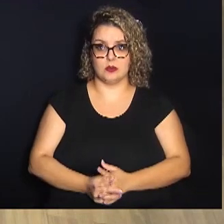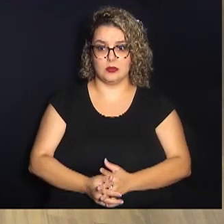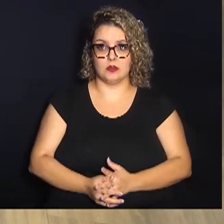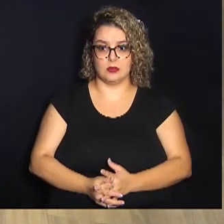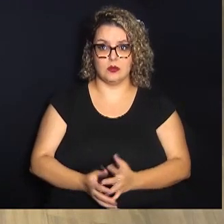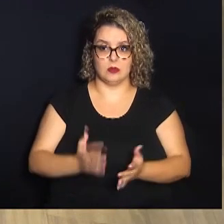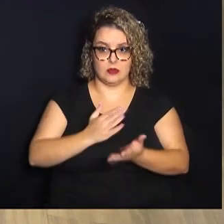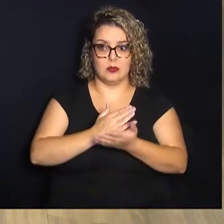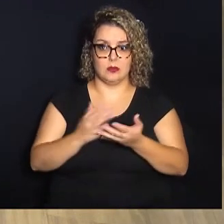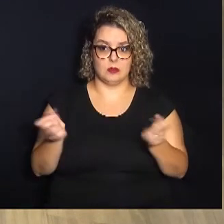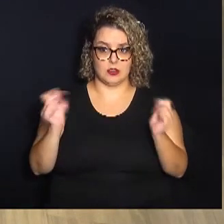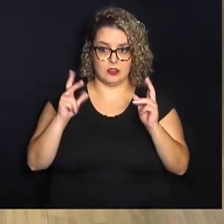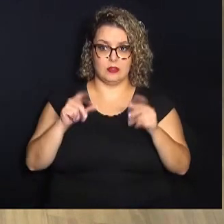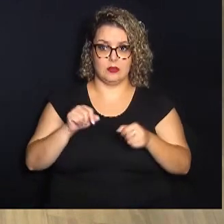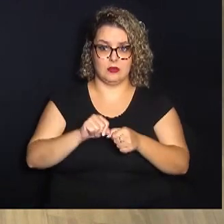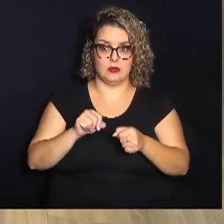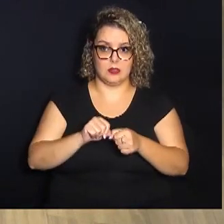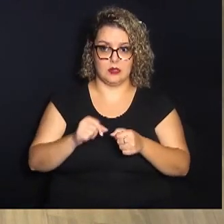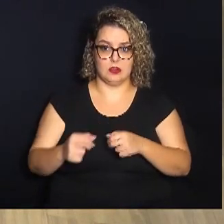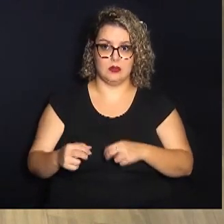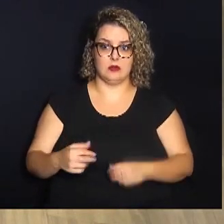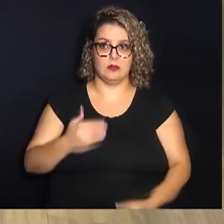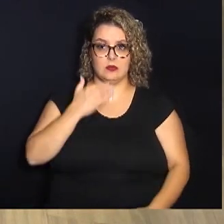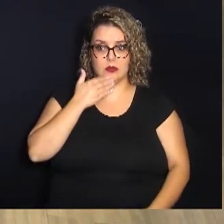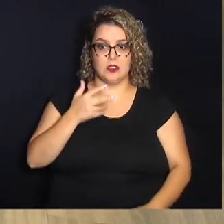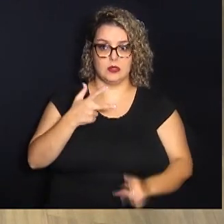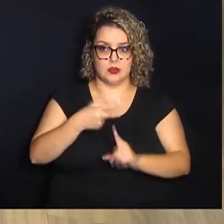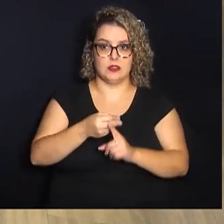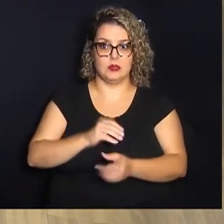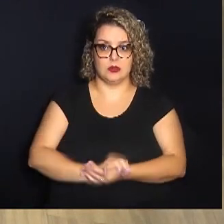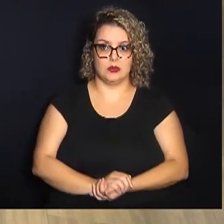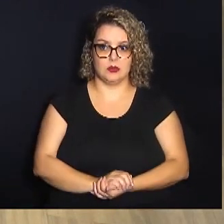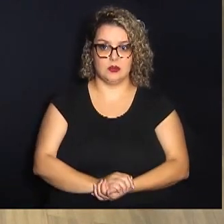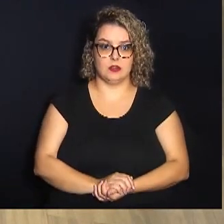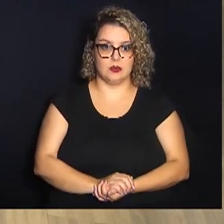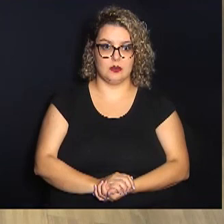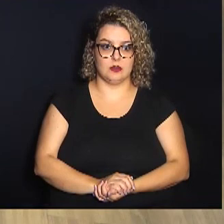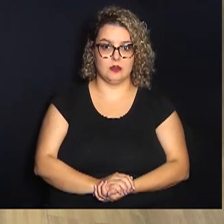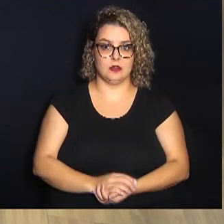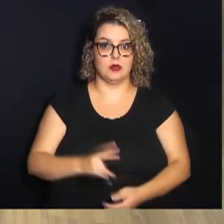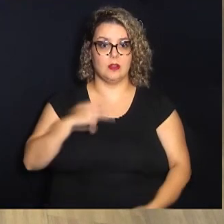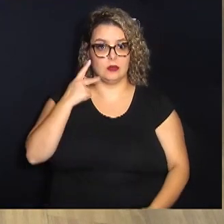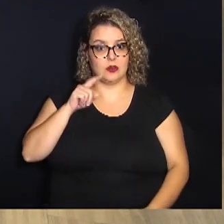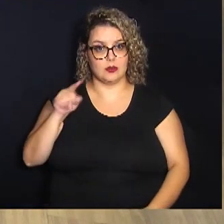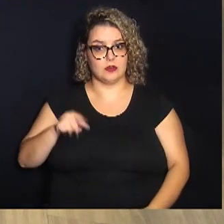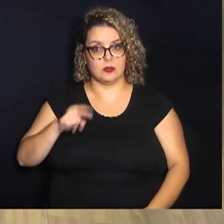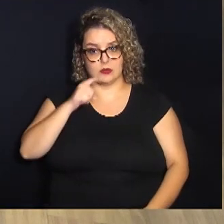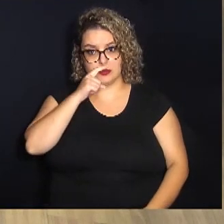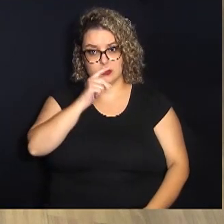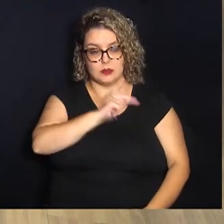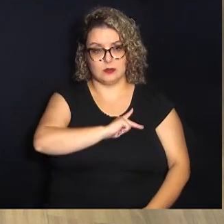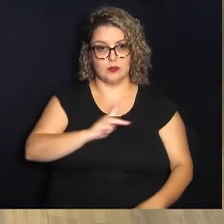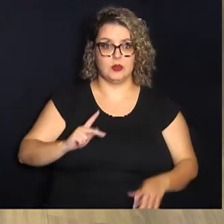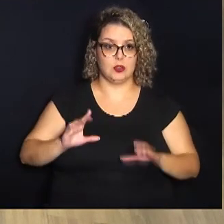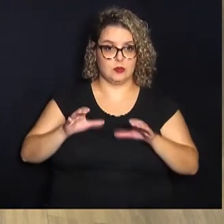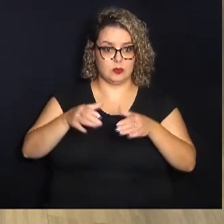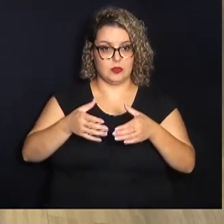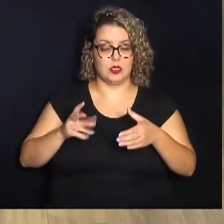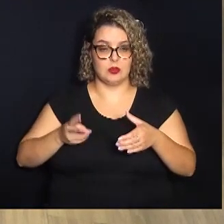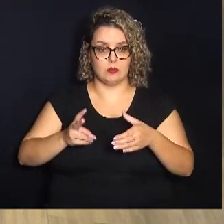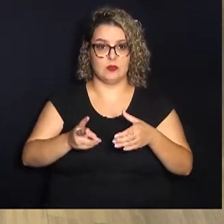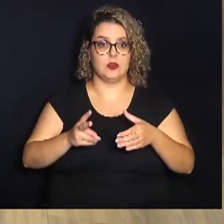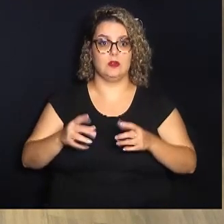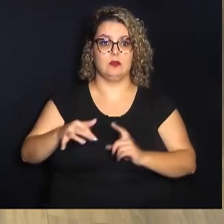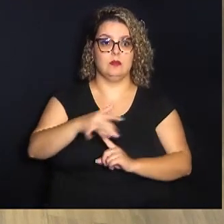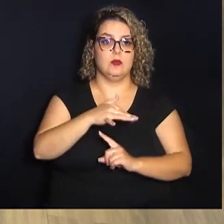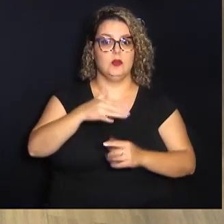gente fazer aí a reivindicação da vacina. Vereador Zé Carlos, presidente da Comissão Permanente de Meio